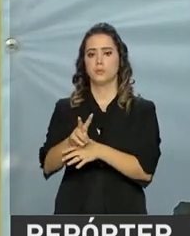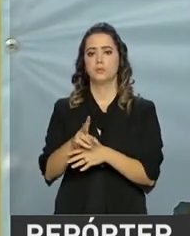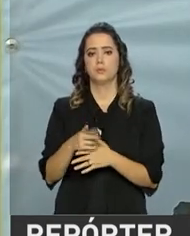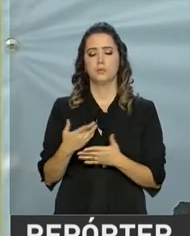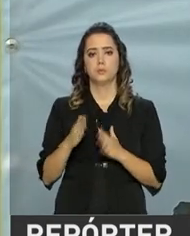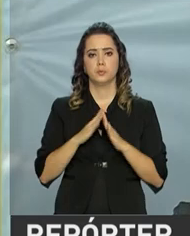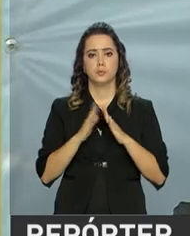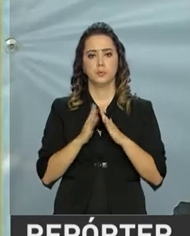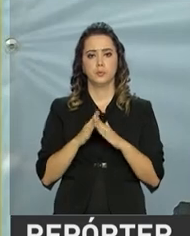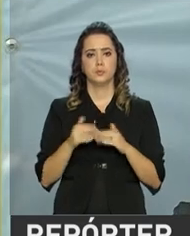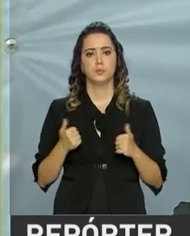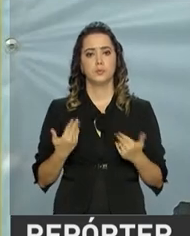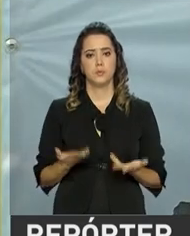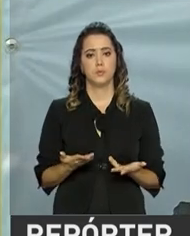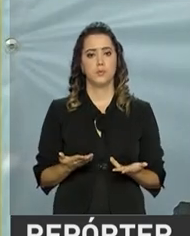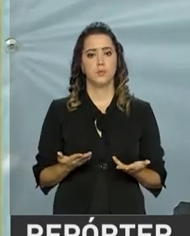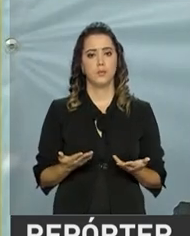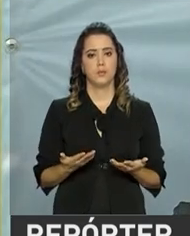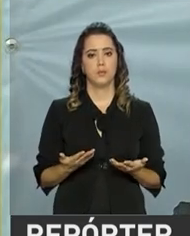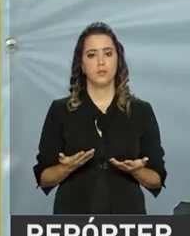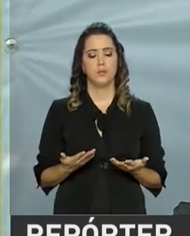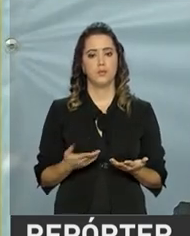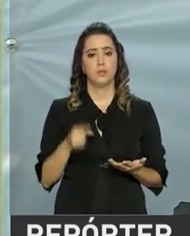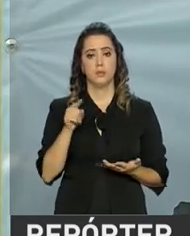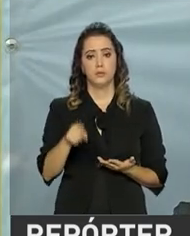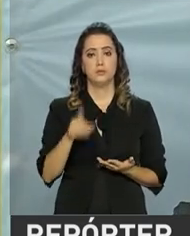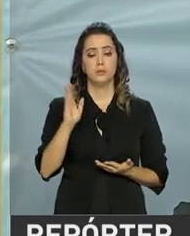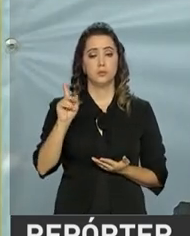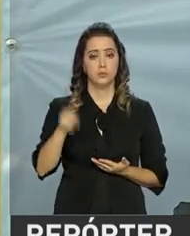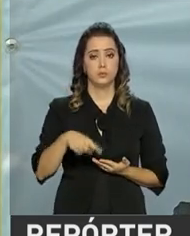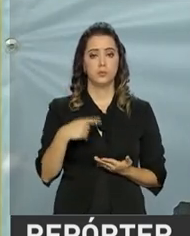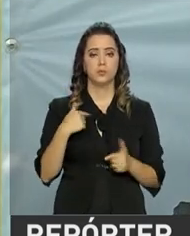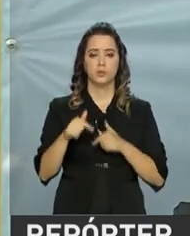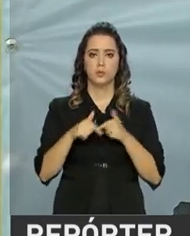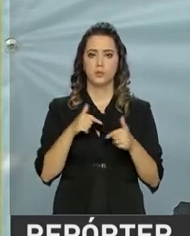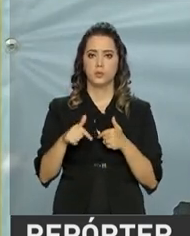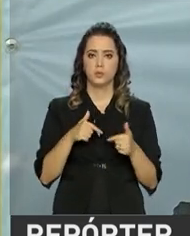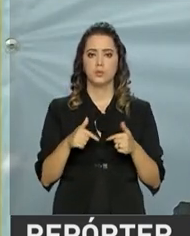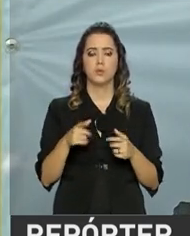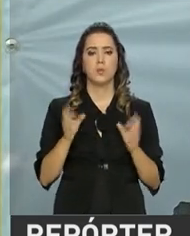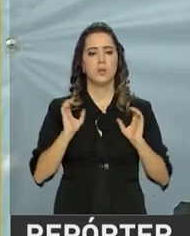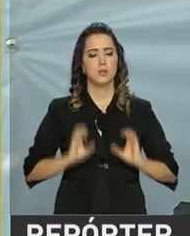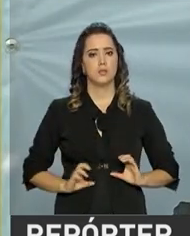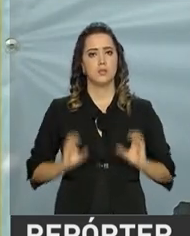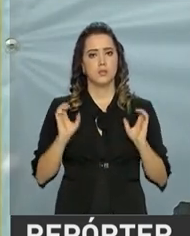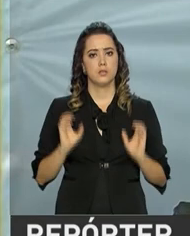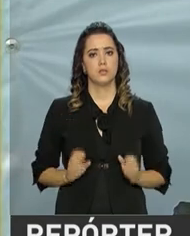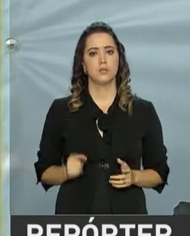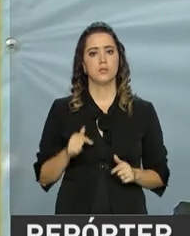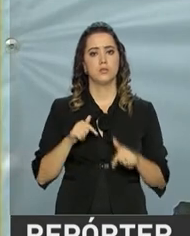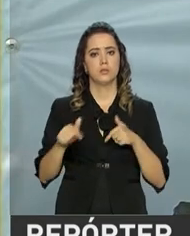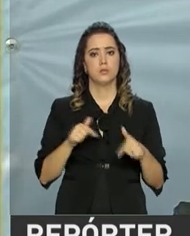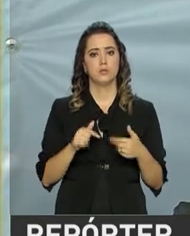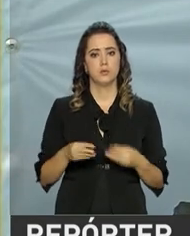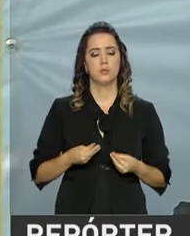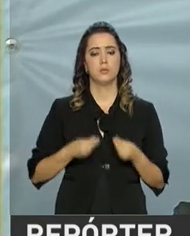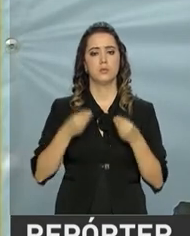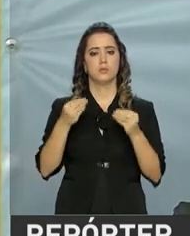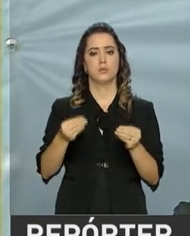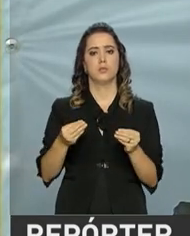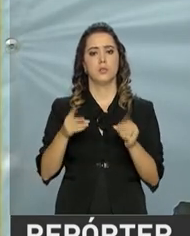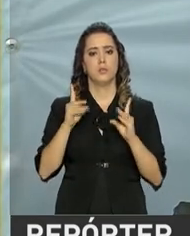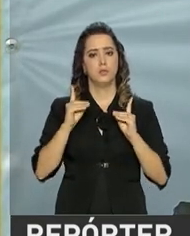crédito habitacional. Portanto, isso sim é ação de cidadania, isso sim é ação que leva